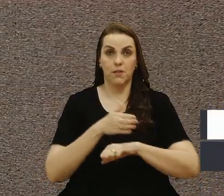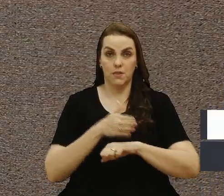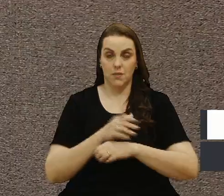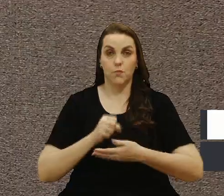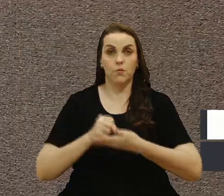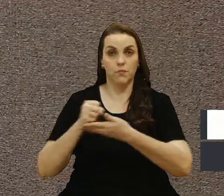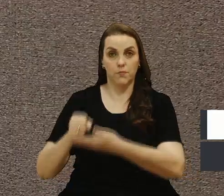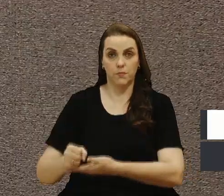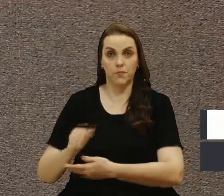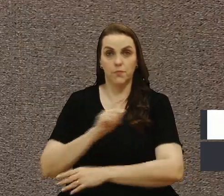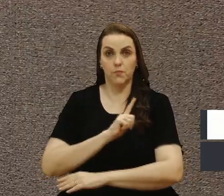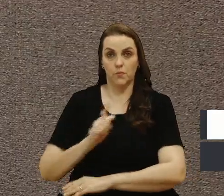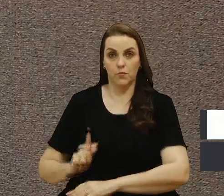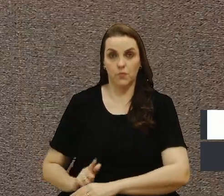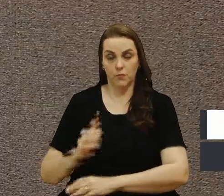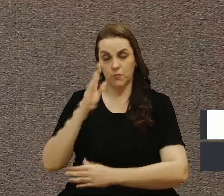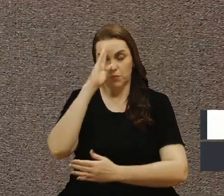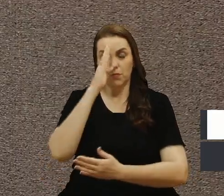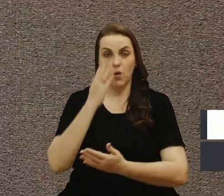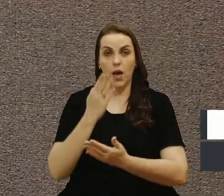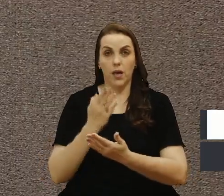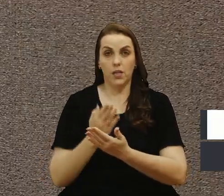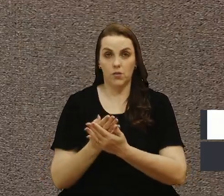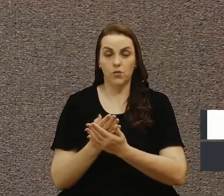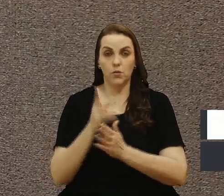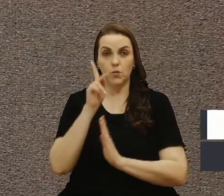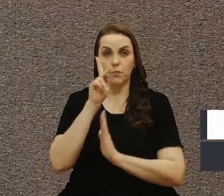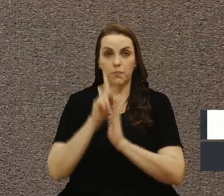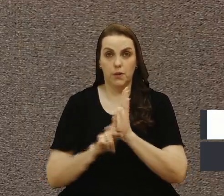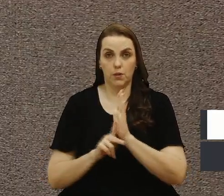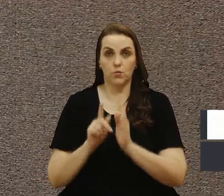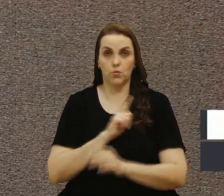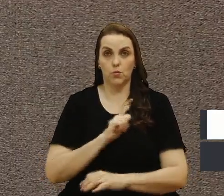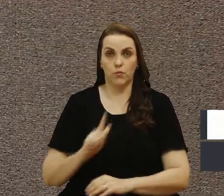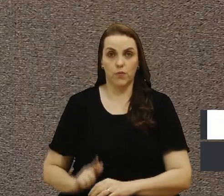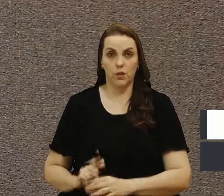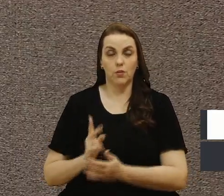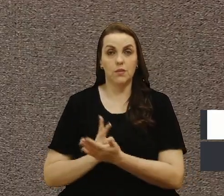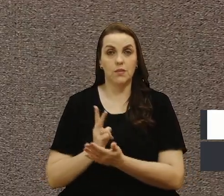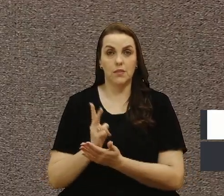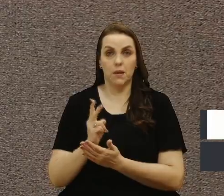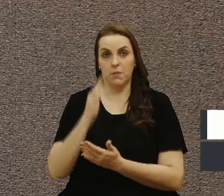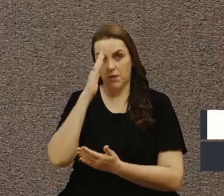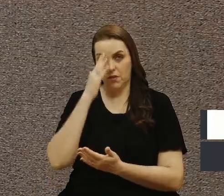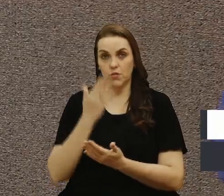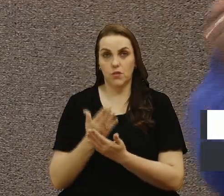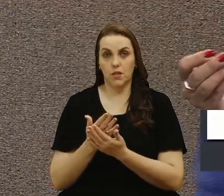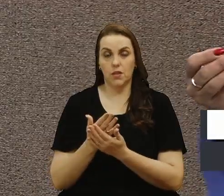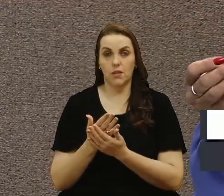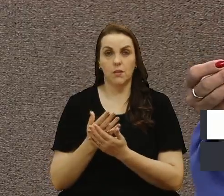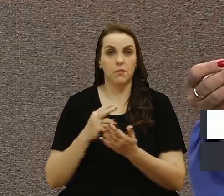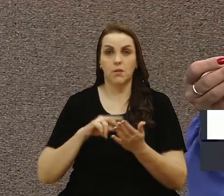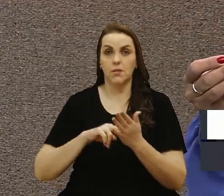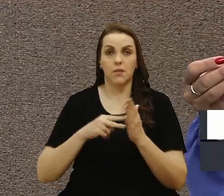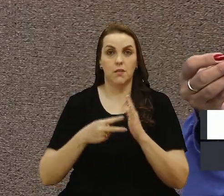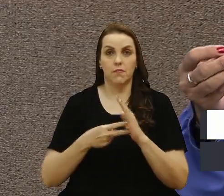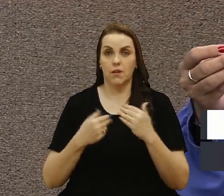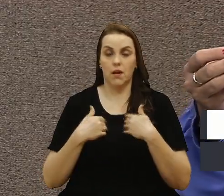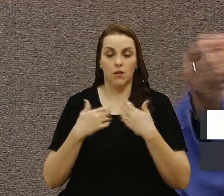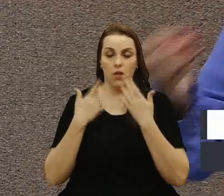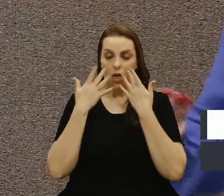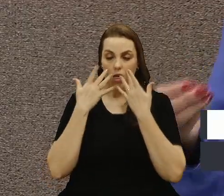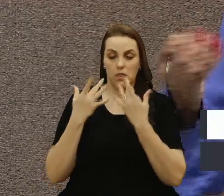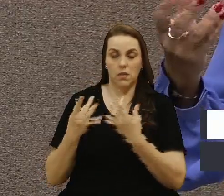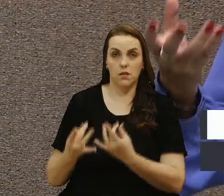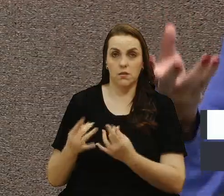faço parte porque acredito nos planos desse governo, sempre acreditei, mas isso não significa, obviamente, que a gente não vai dar atenção